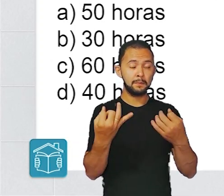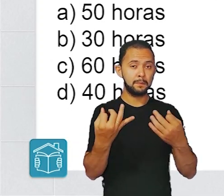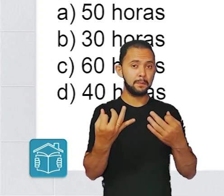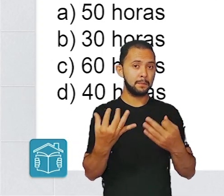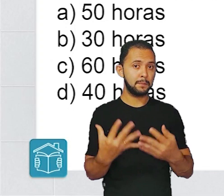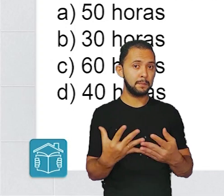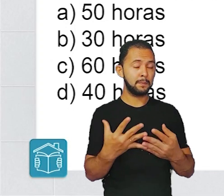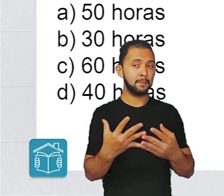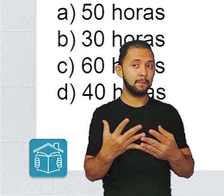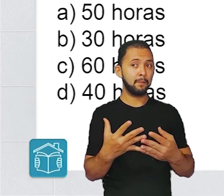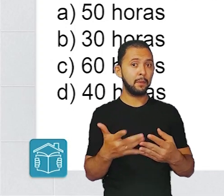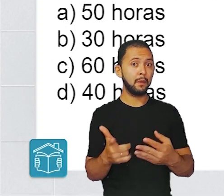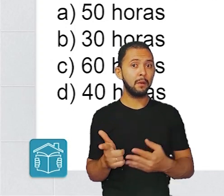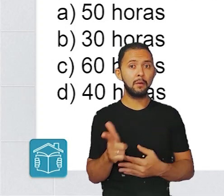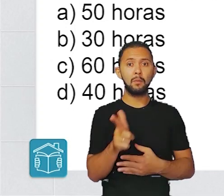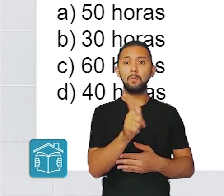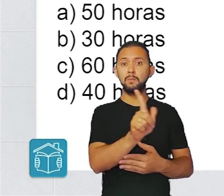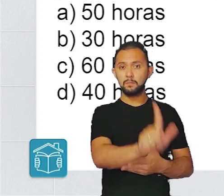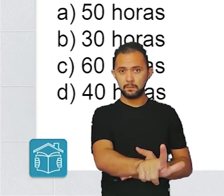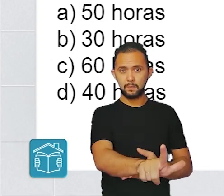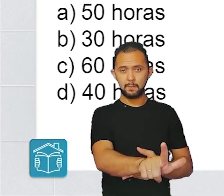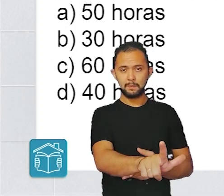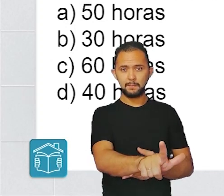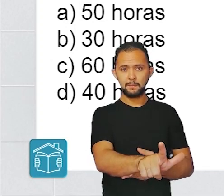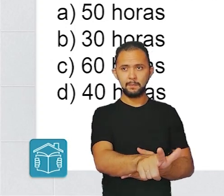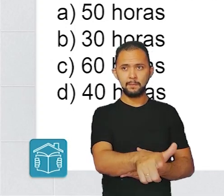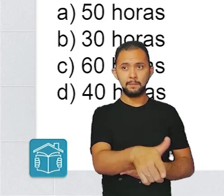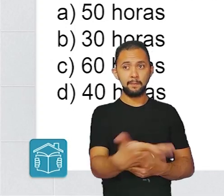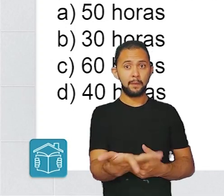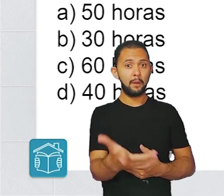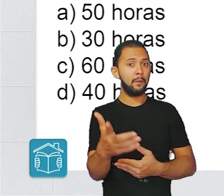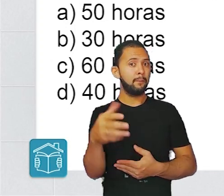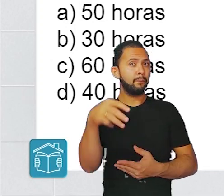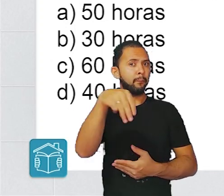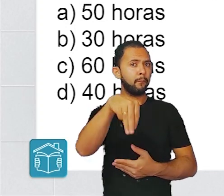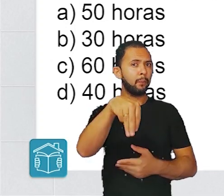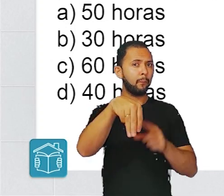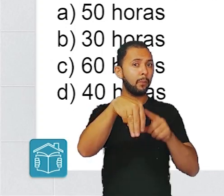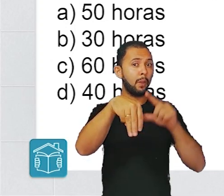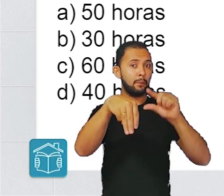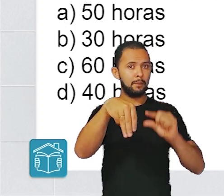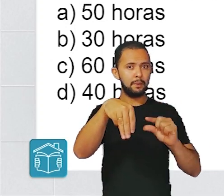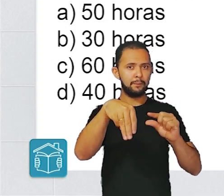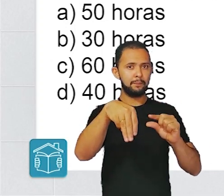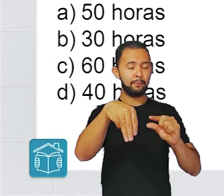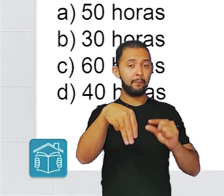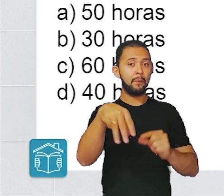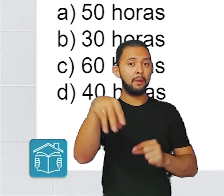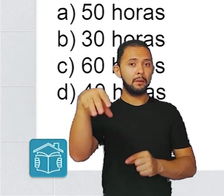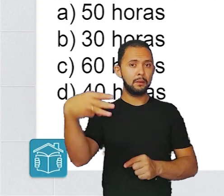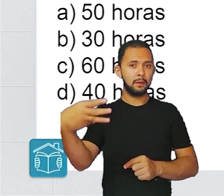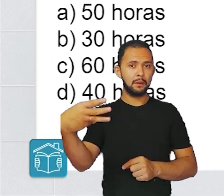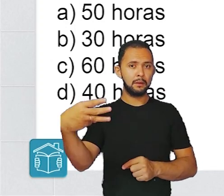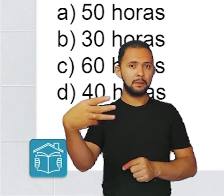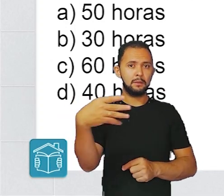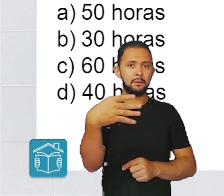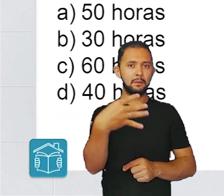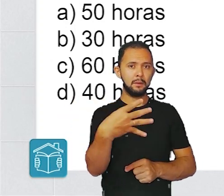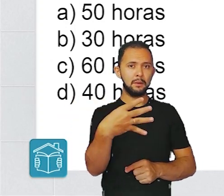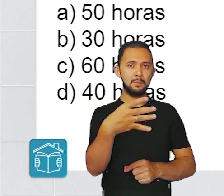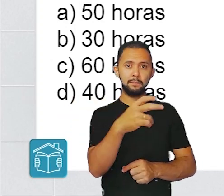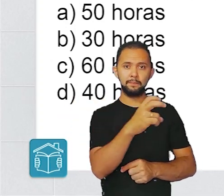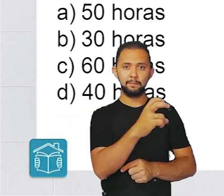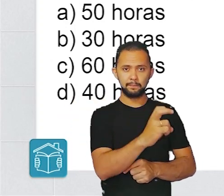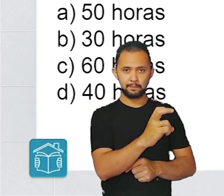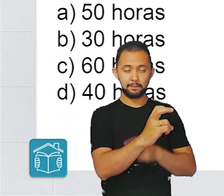quer saber a próxima vez. Então, a gente quer saber o mínimo múltiplo comum entre 3, 4 e 5. E nós vamos